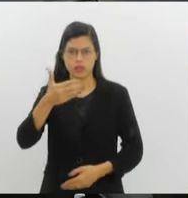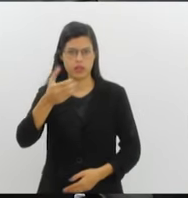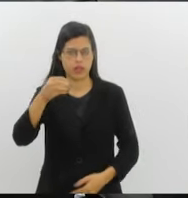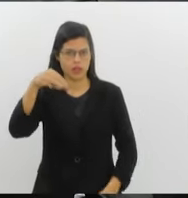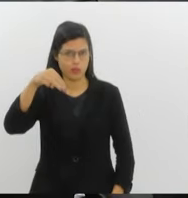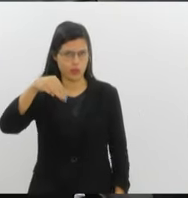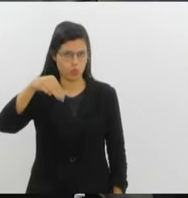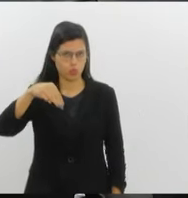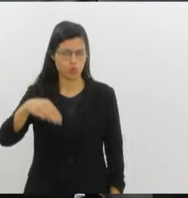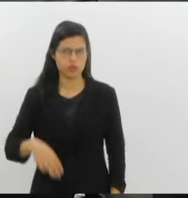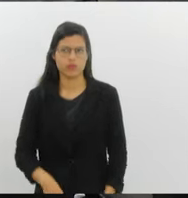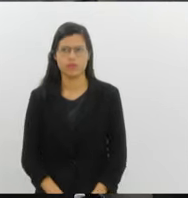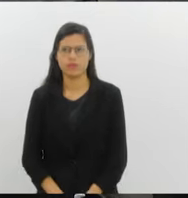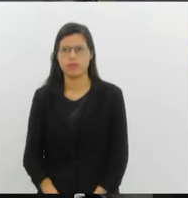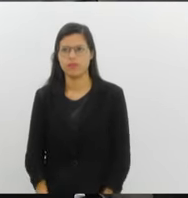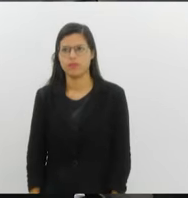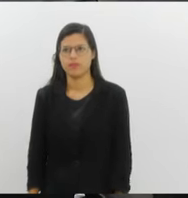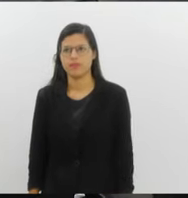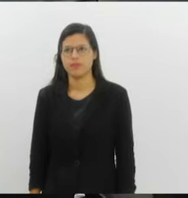minutos.